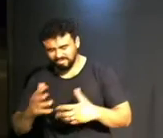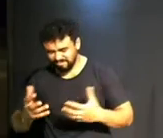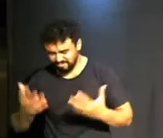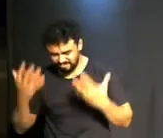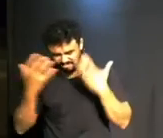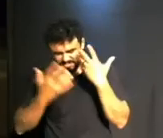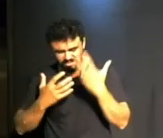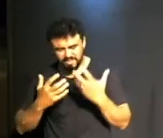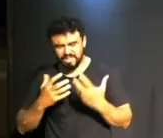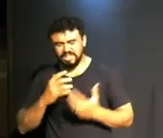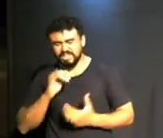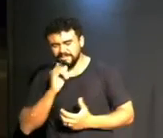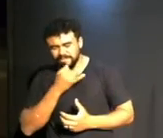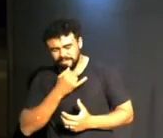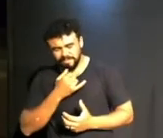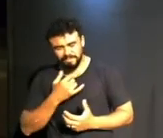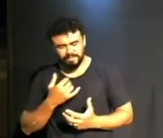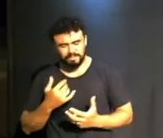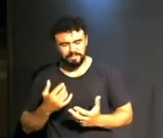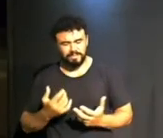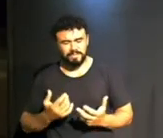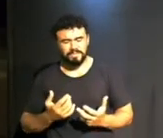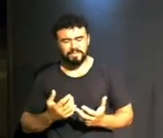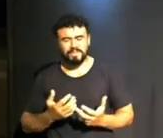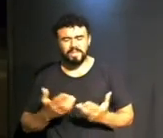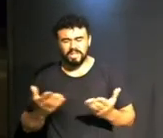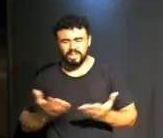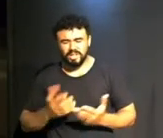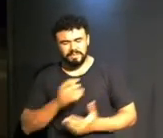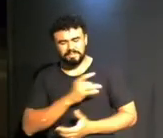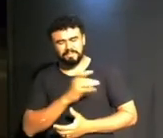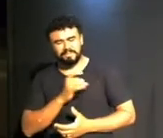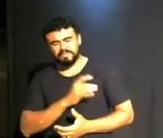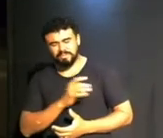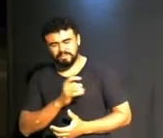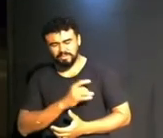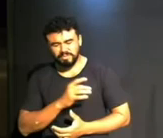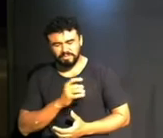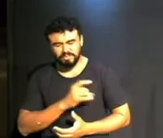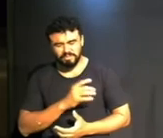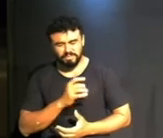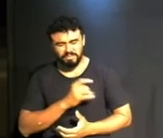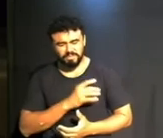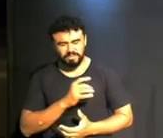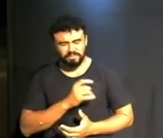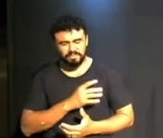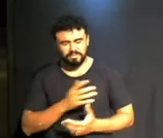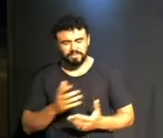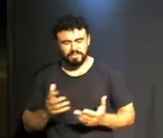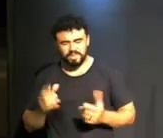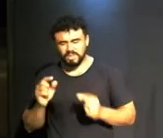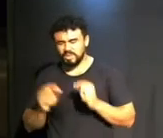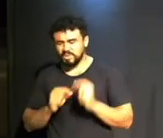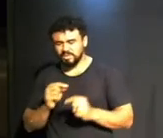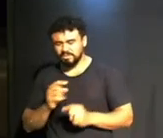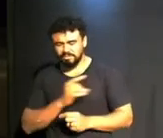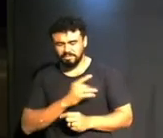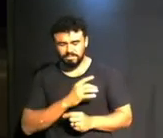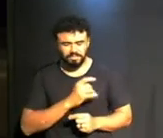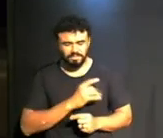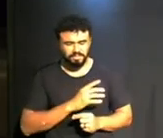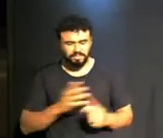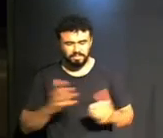do luto que estão amargando do Pânico que se estabeleceu do medo